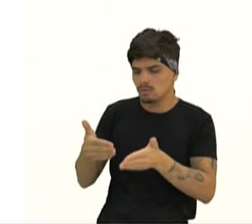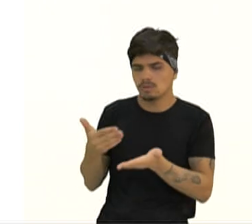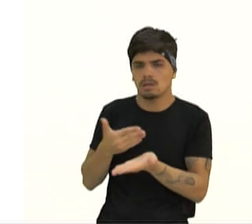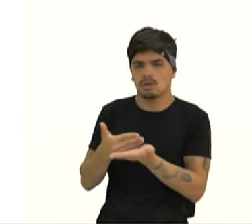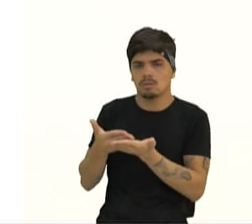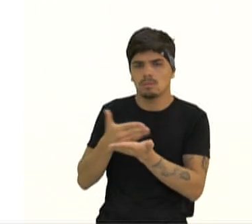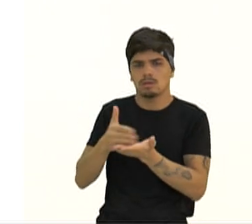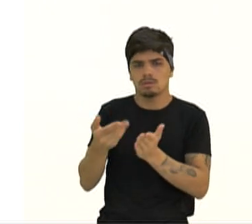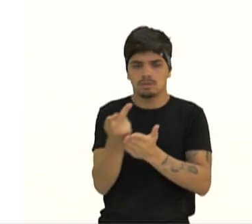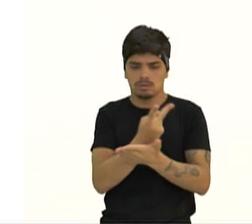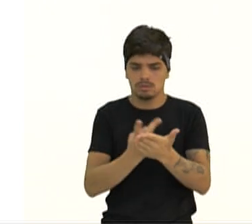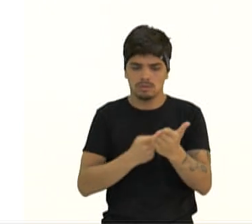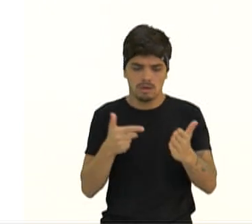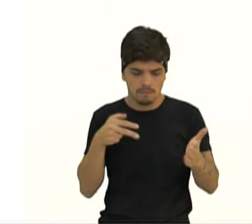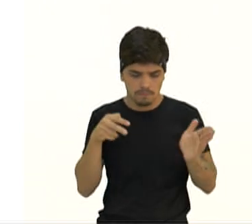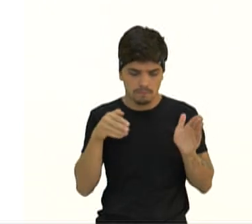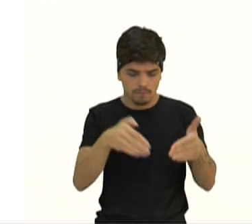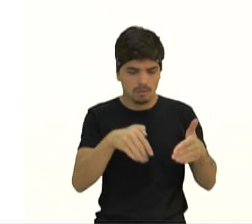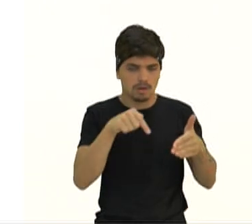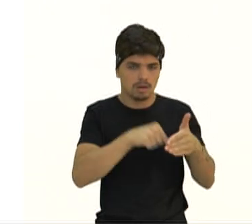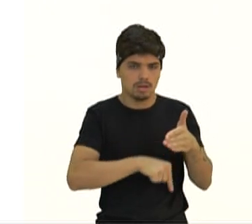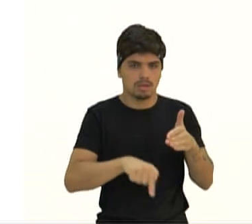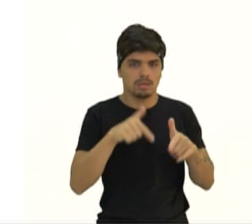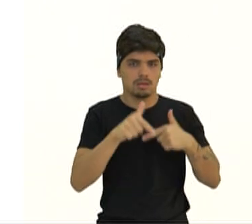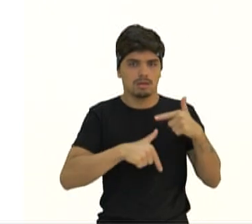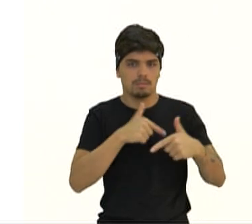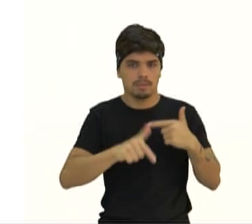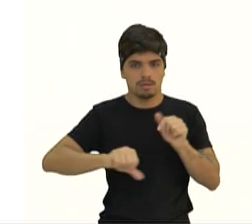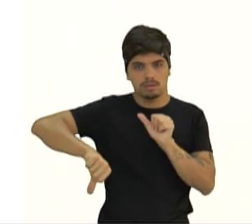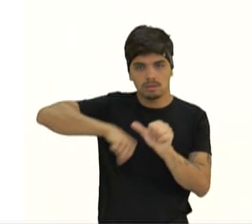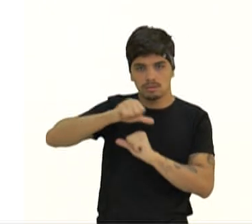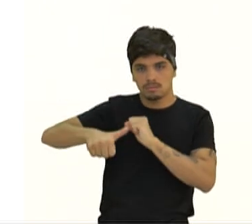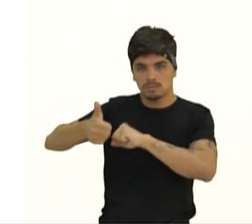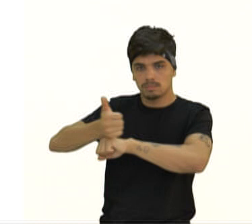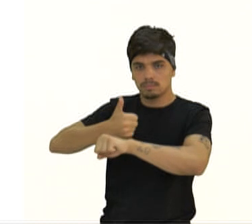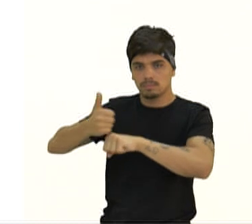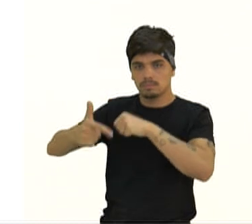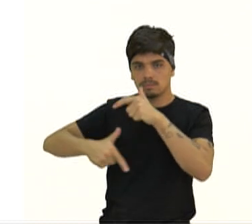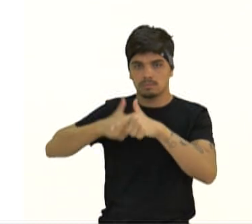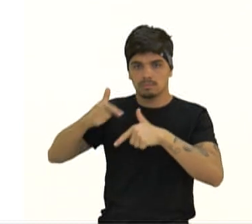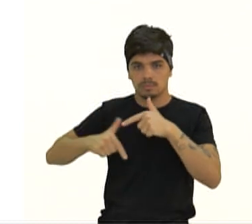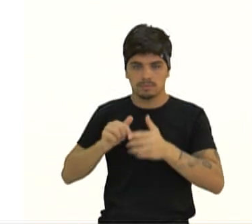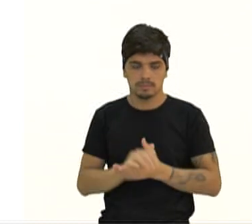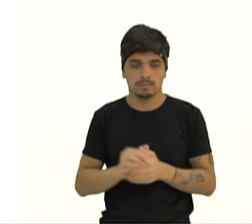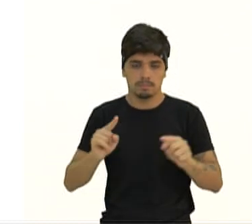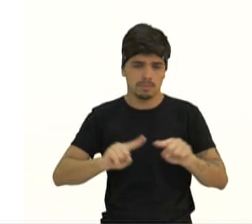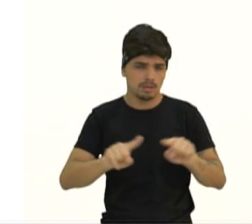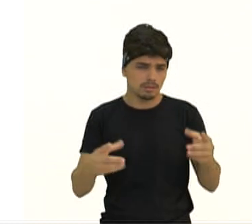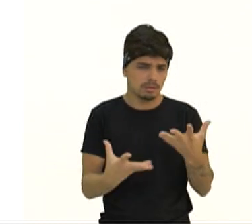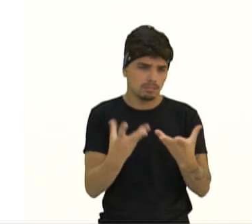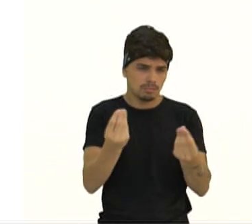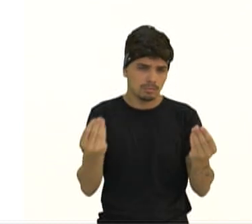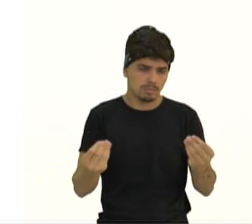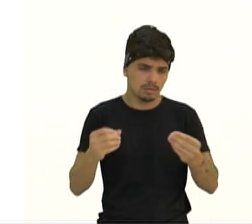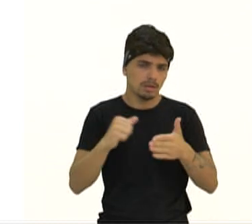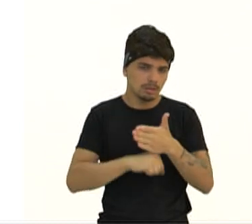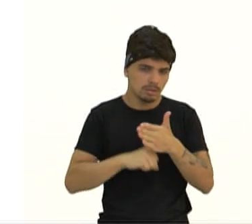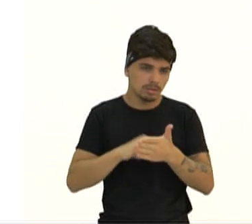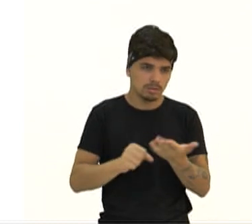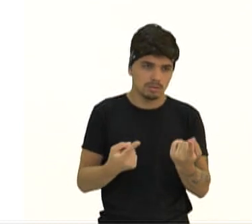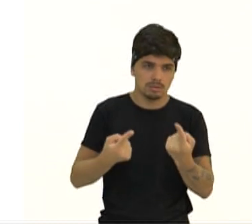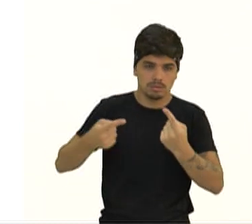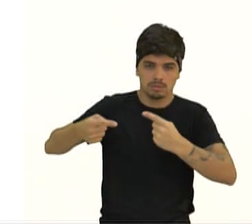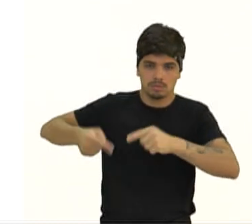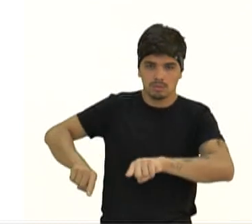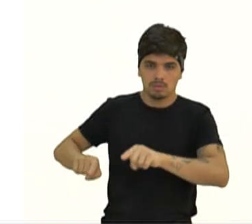começou a lhe Se focar naquele trabalho Aquilo acabou virando uma profissão mas muitas vezes luto contra os Moinhos de